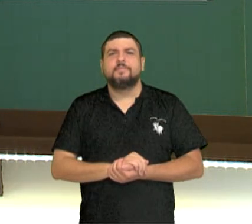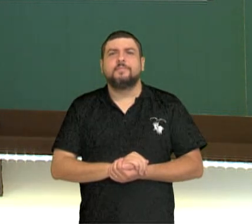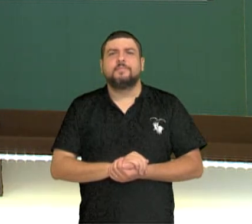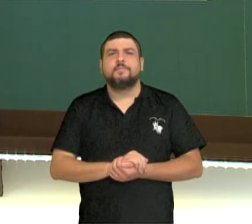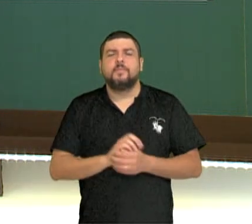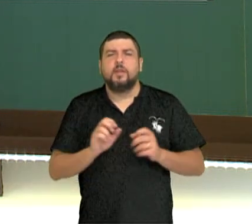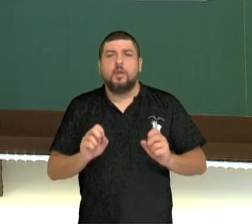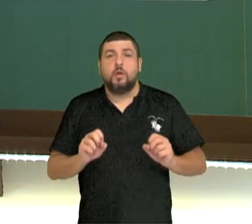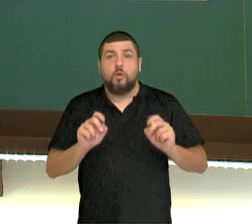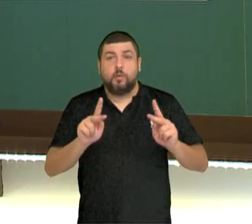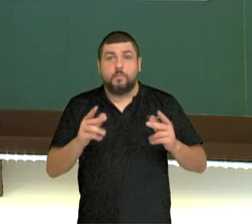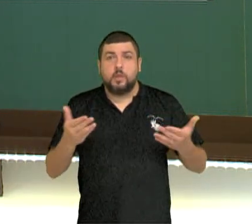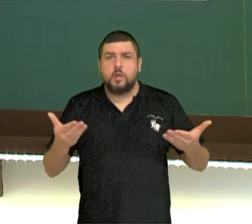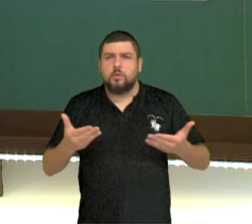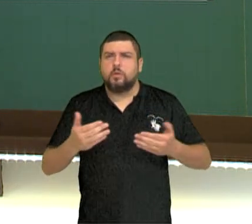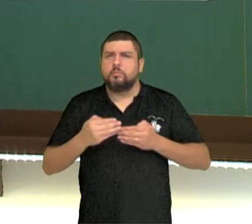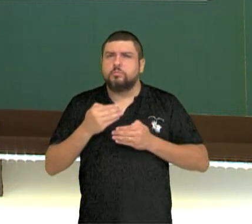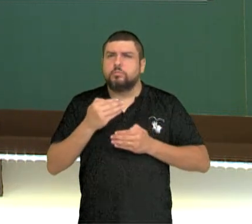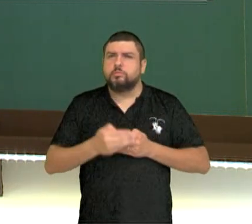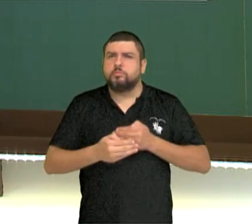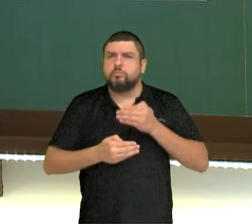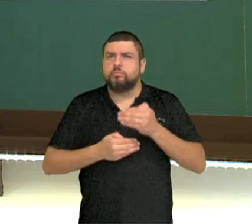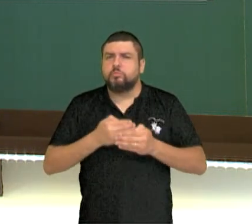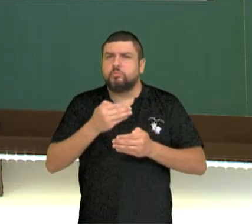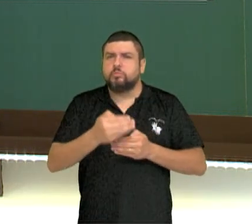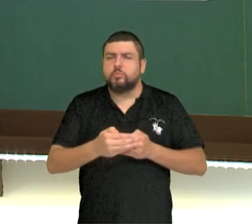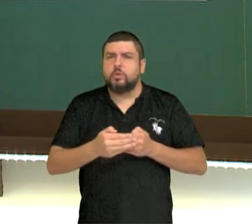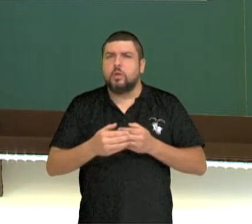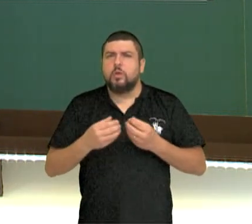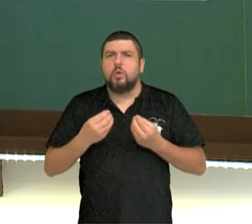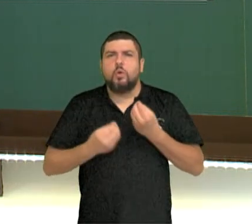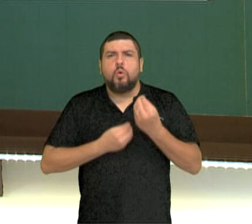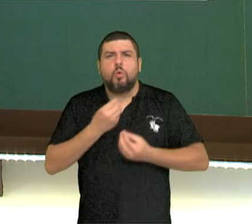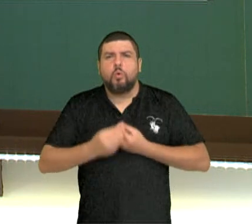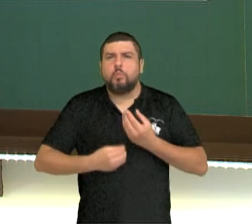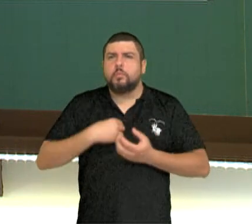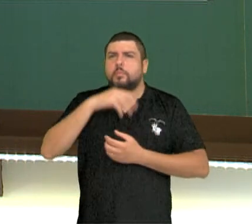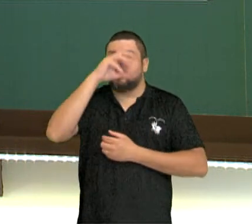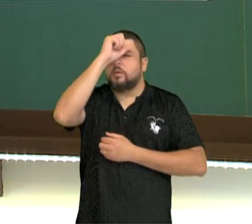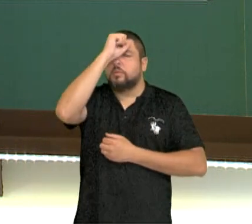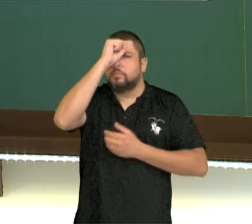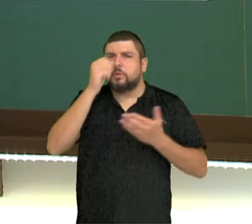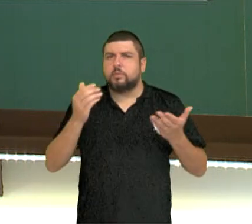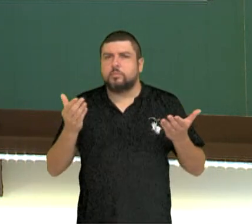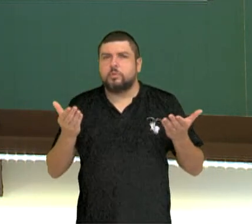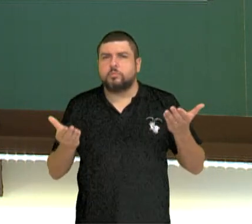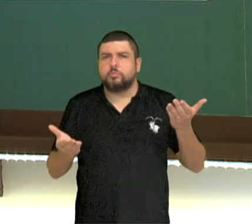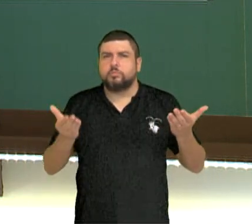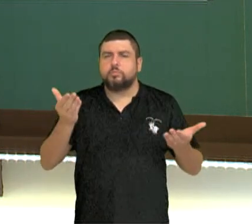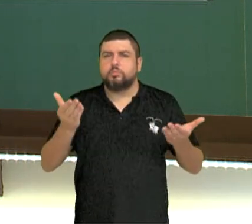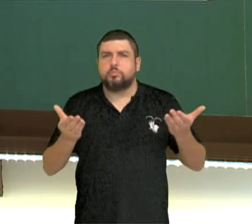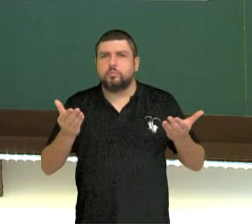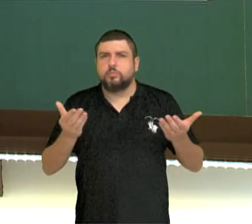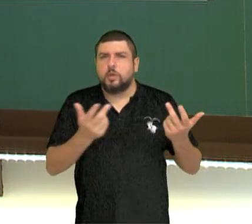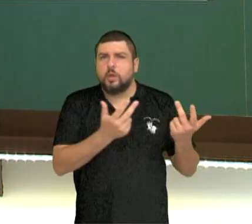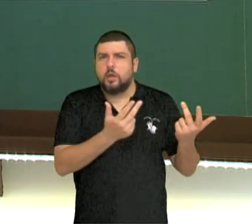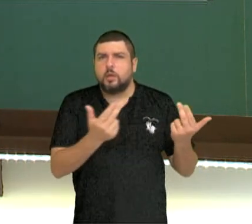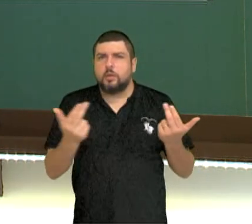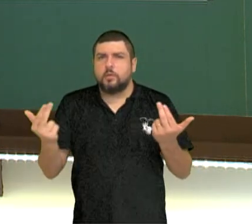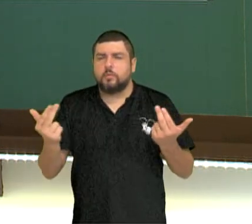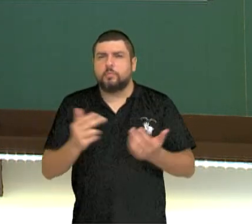Passo a passo do balanceamento. Então, um passinho de cada vez, ok? Para que a gente possa entender bem o